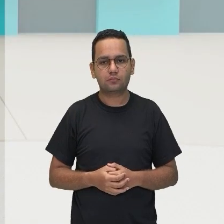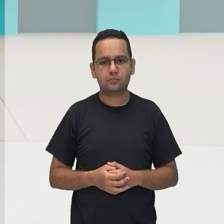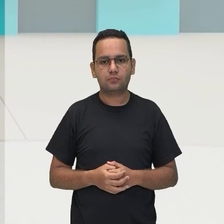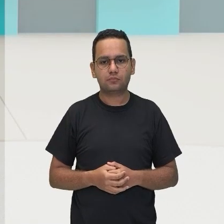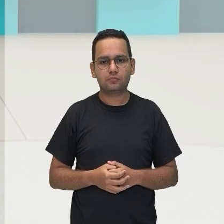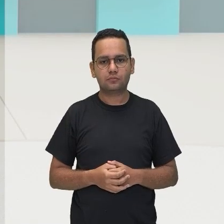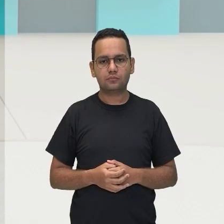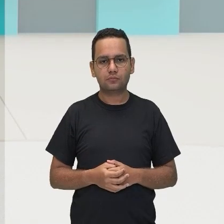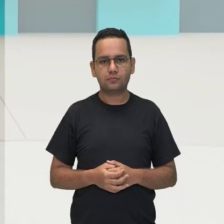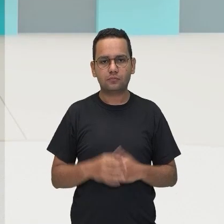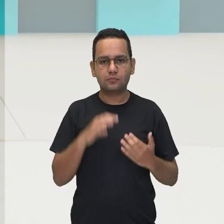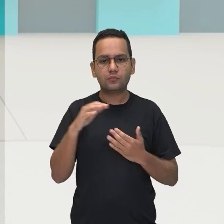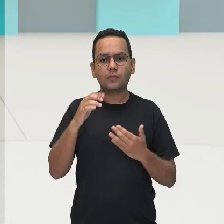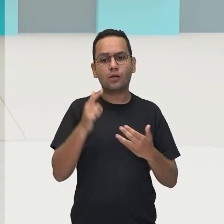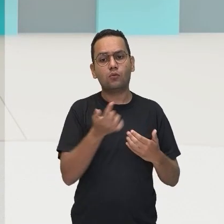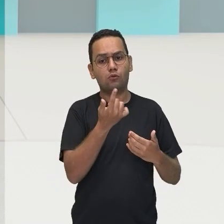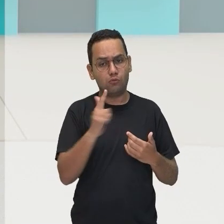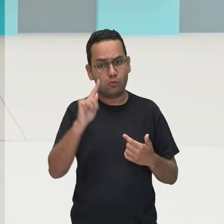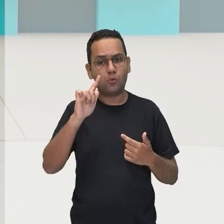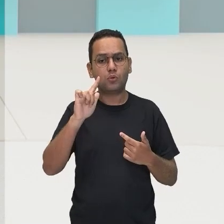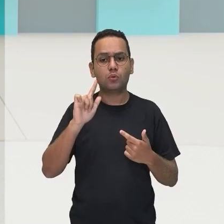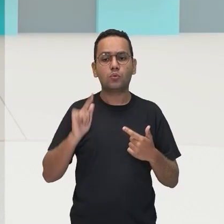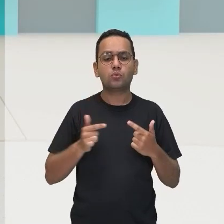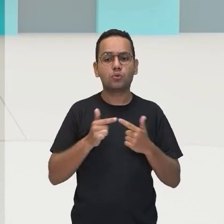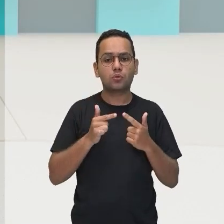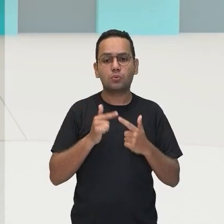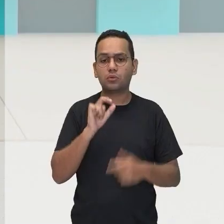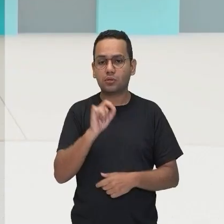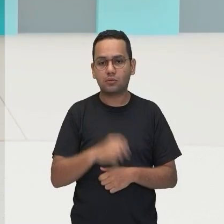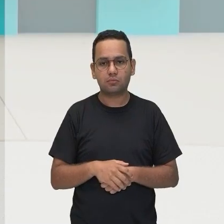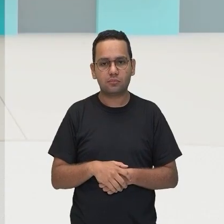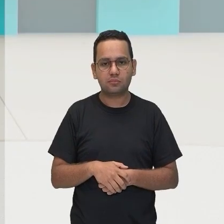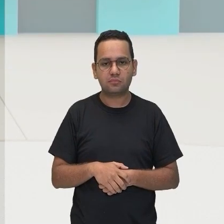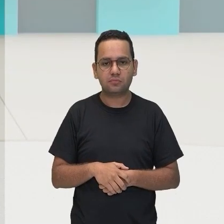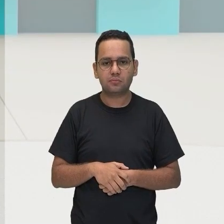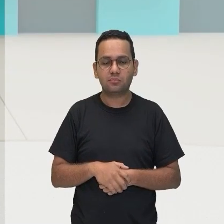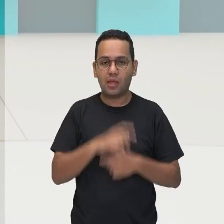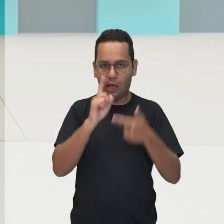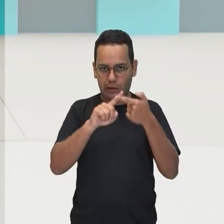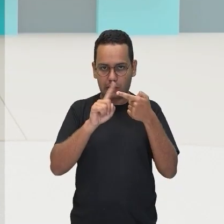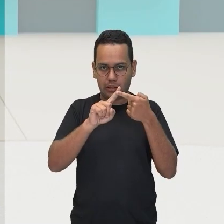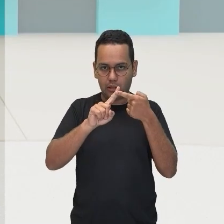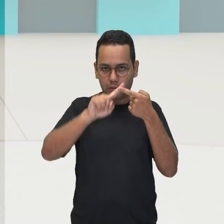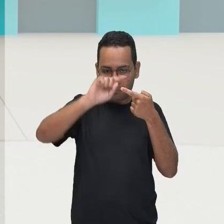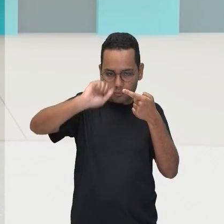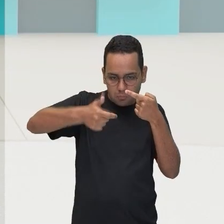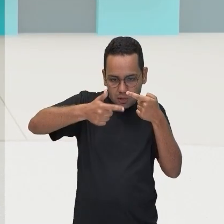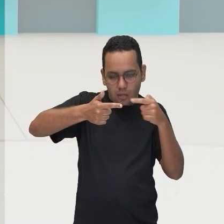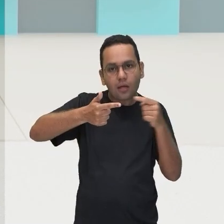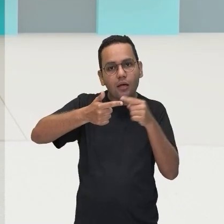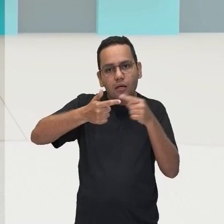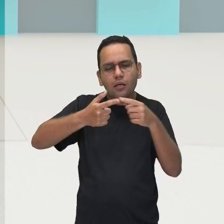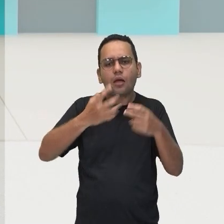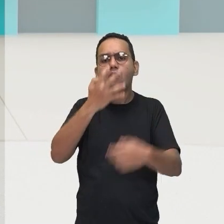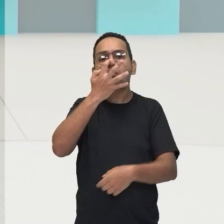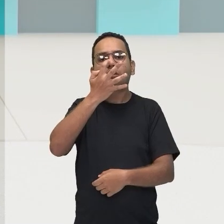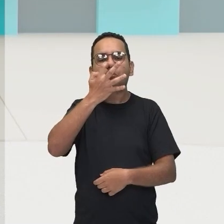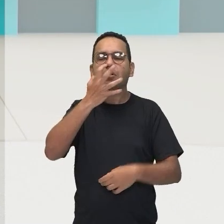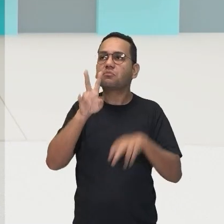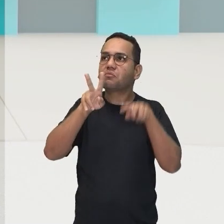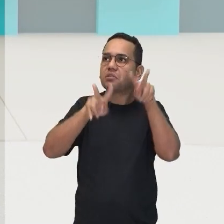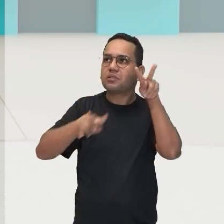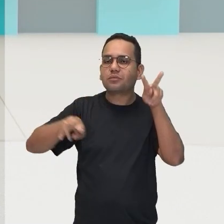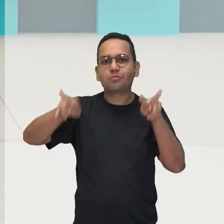nós temos também uma outra classificação, que é o arvorismo contemplativo. Então, como o próprio nome já diz, tem o objetivo